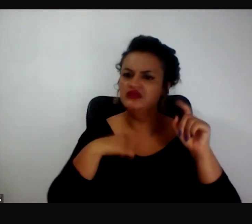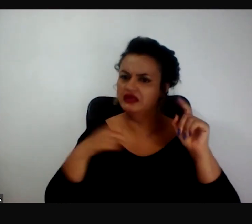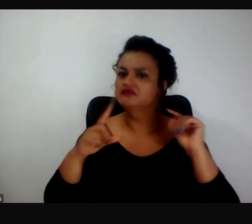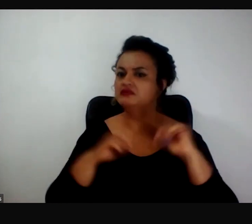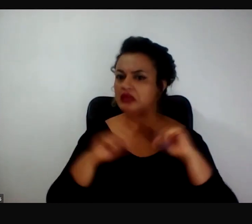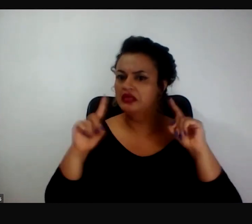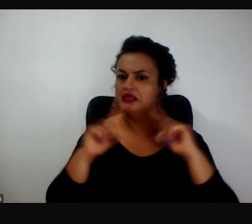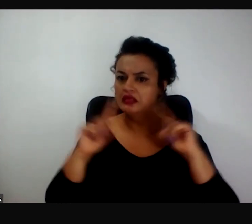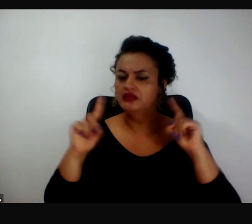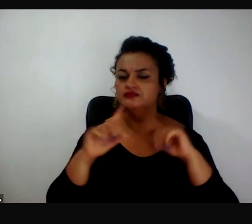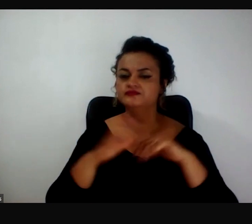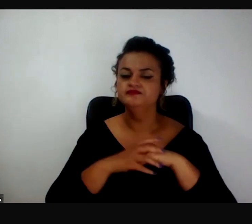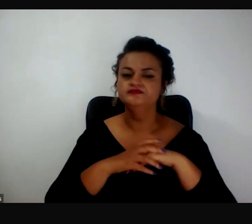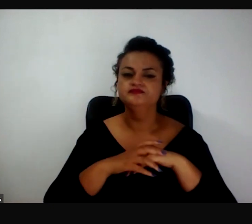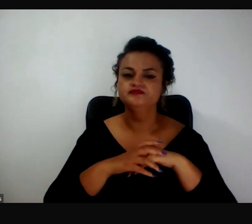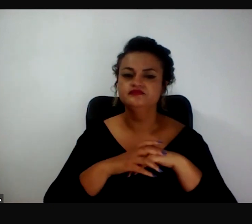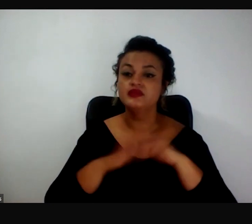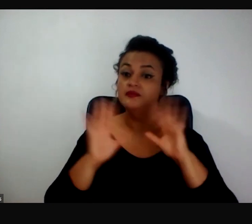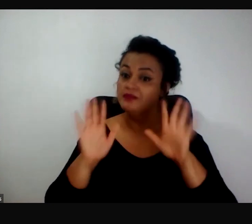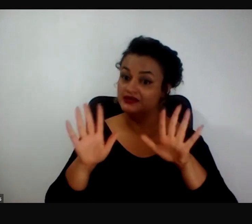chegar ao Parlamento. Mas